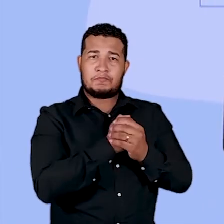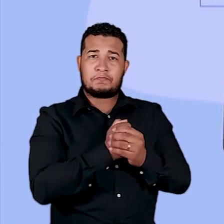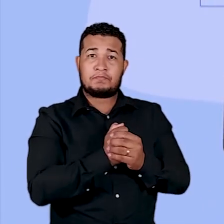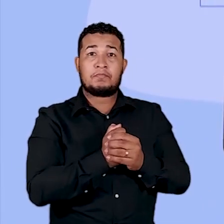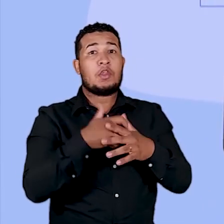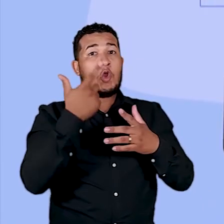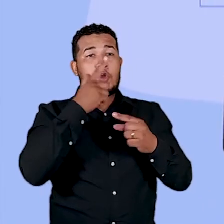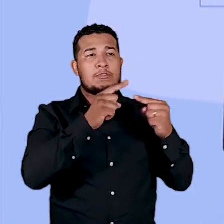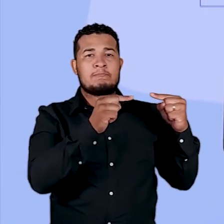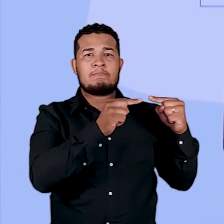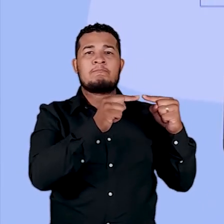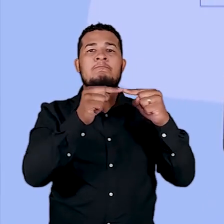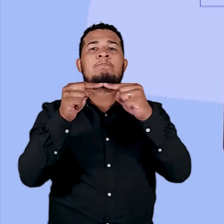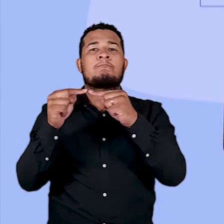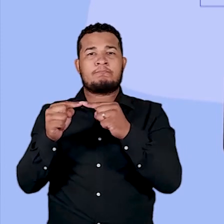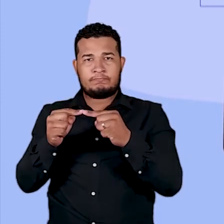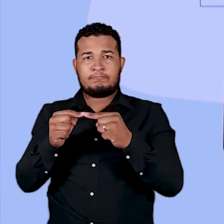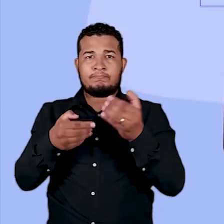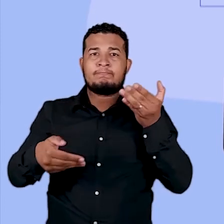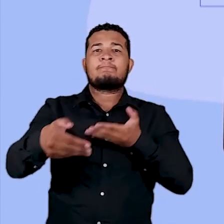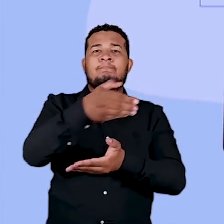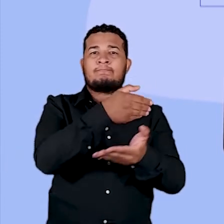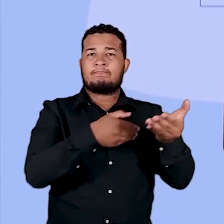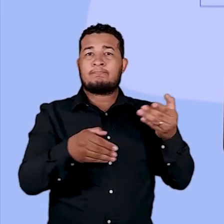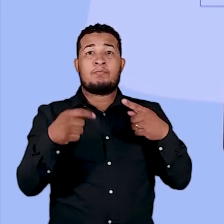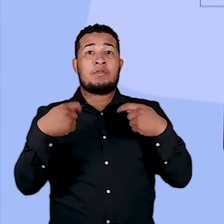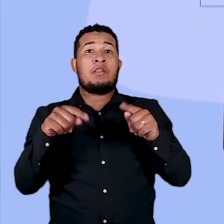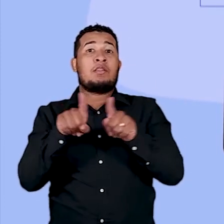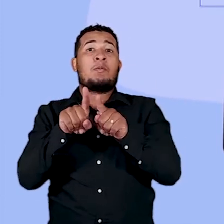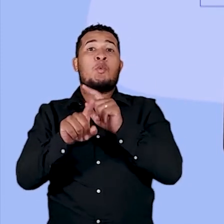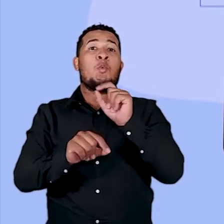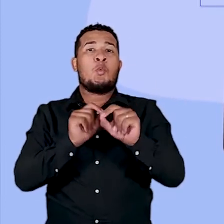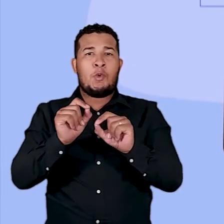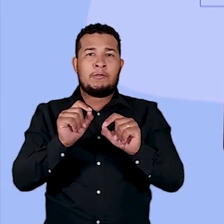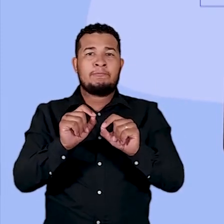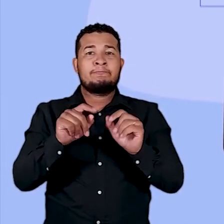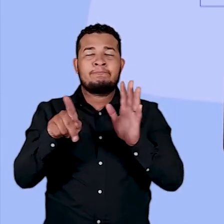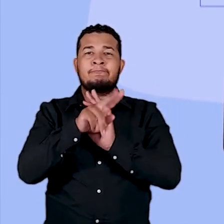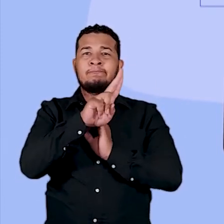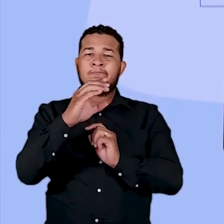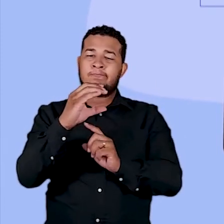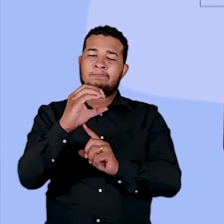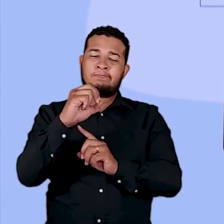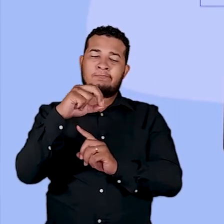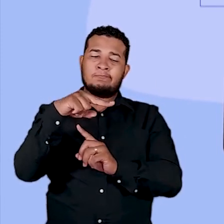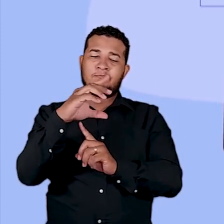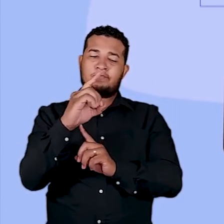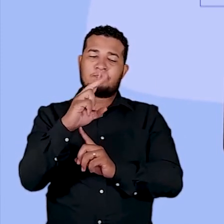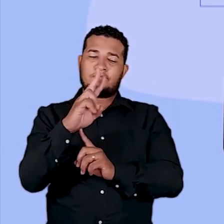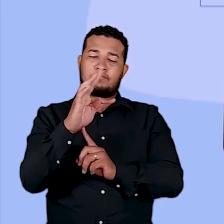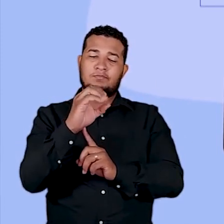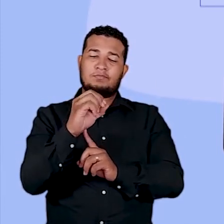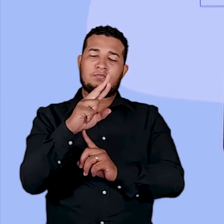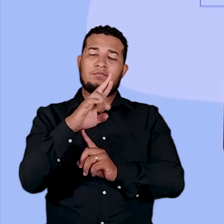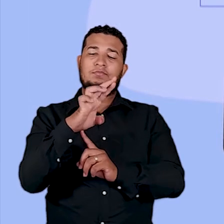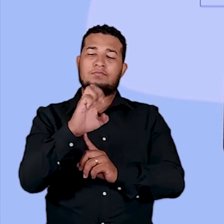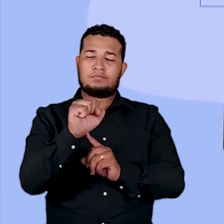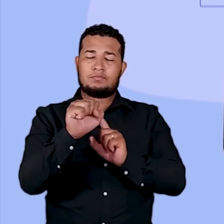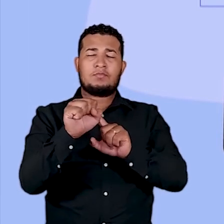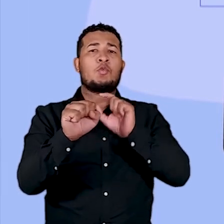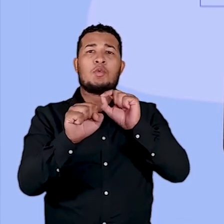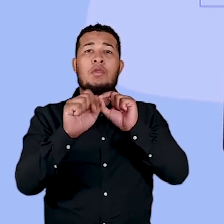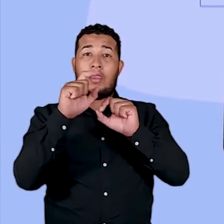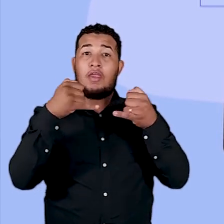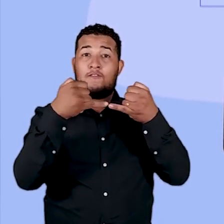aí que a minha corrente possa circular para esse nosso circuito, tem que ter os nossos condutores. Esses condutores são os